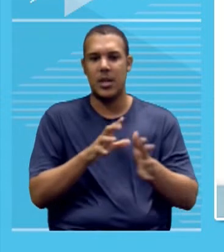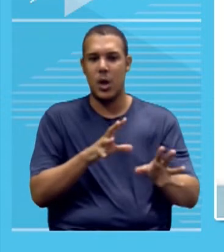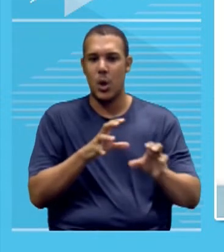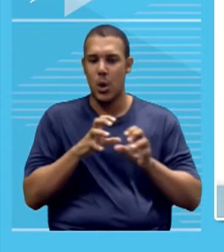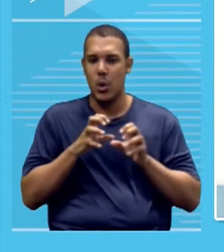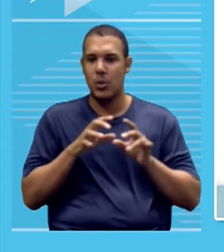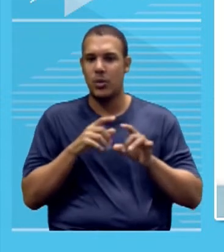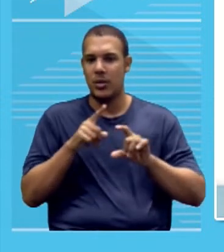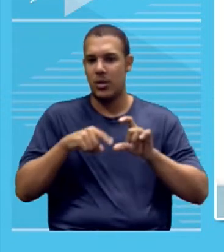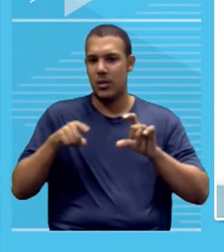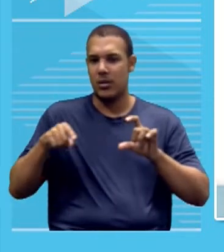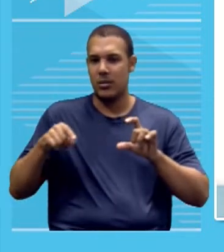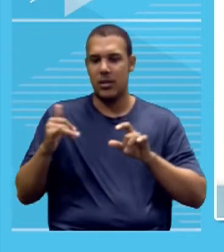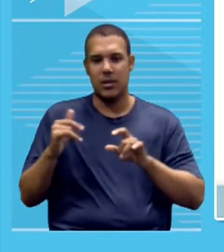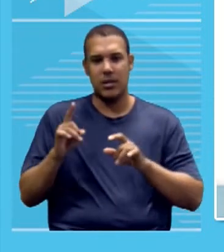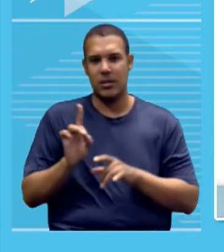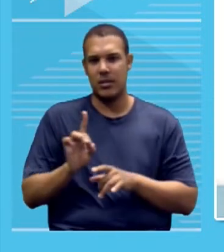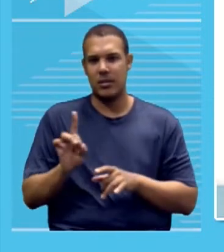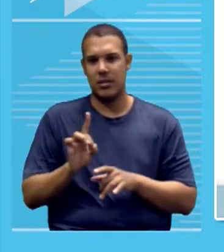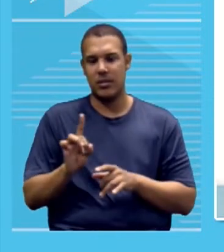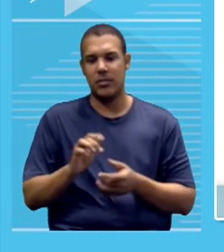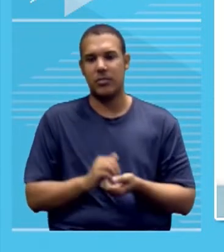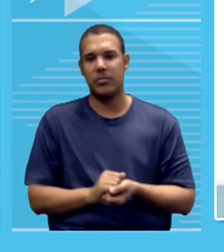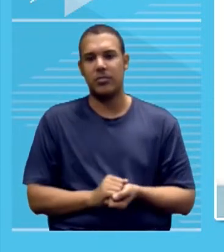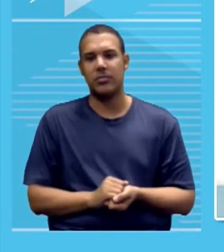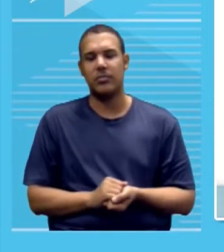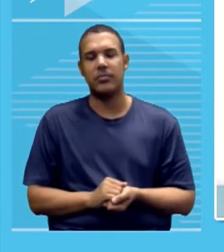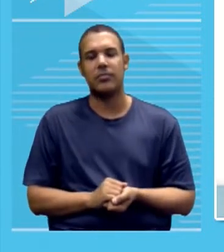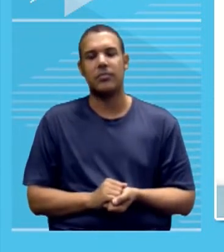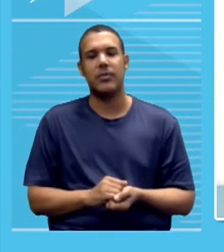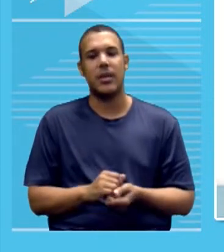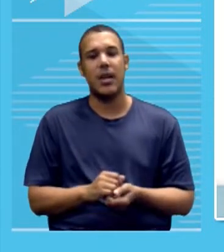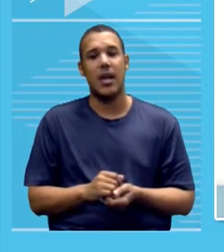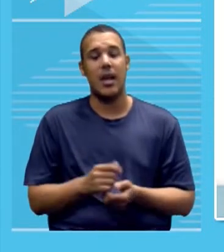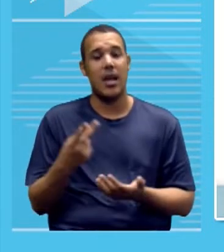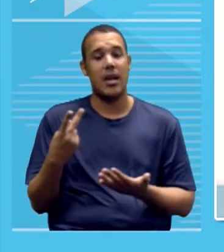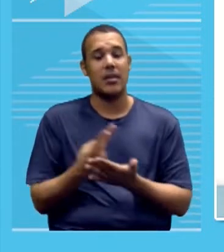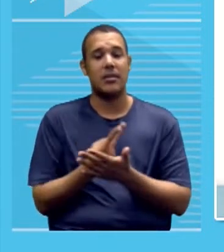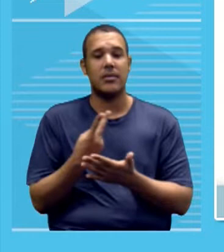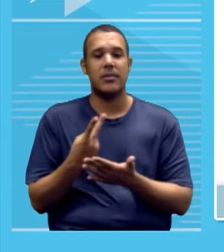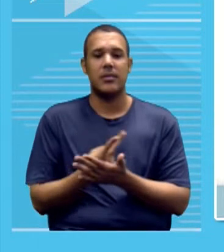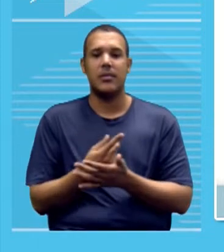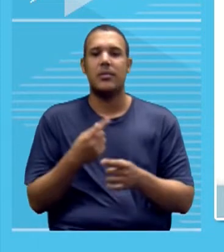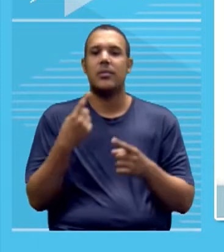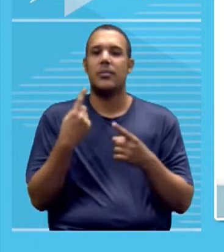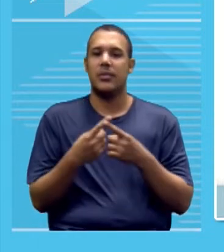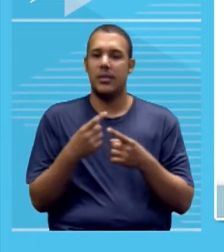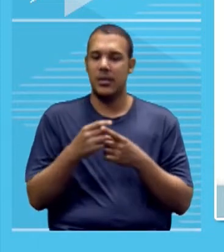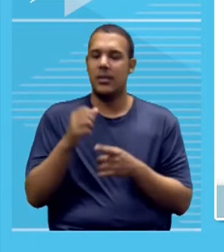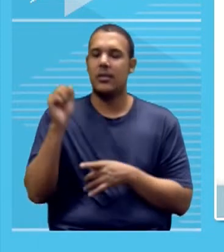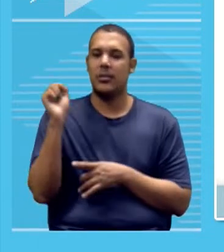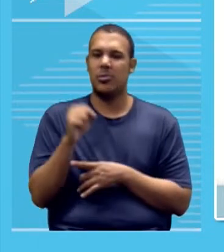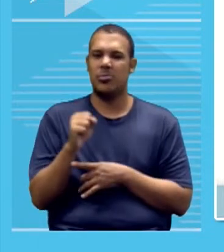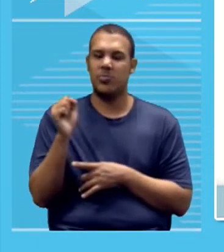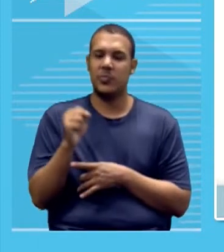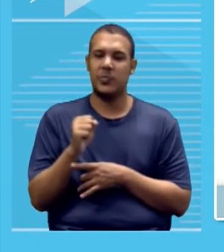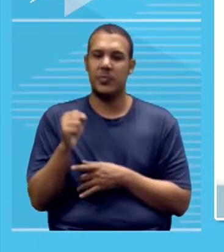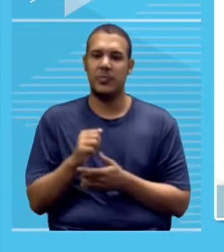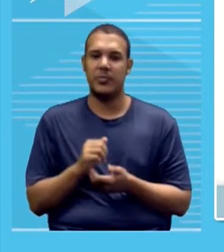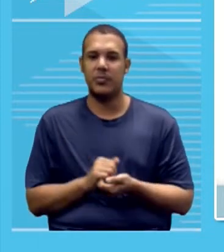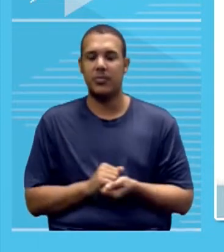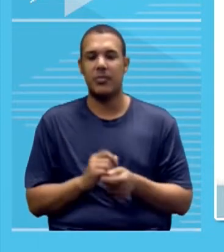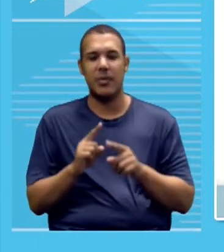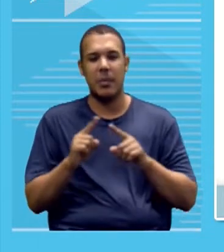conduzem corrente elétrica de forma alguma. Verdadeiro ou falso? Falso. Eles conduzem sim corrente elétrica, mas num